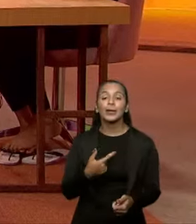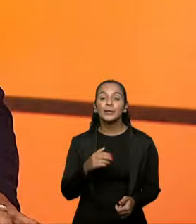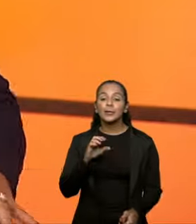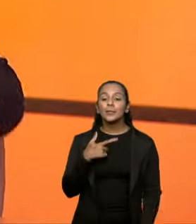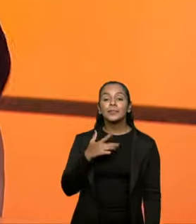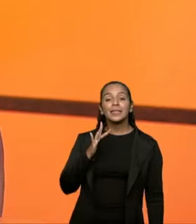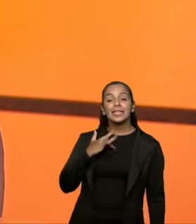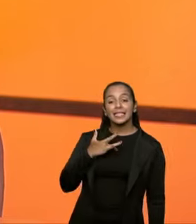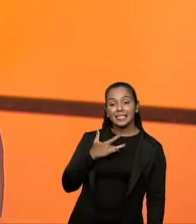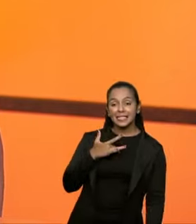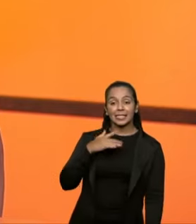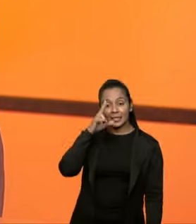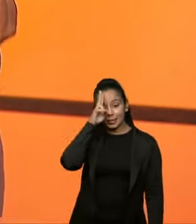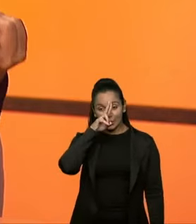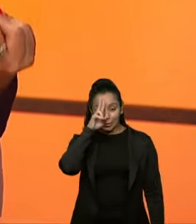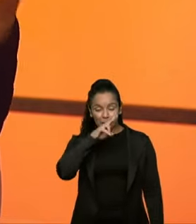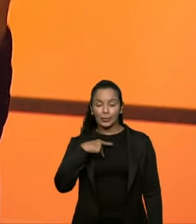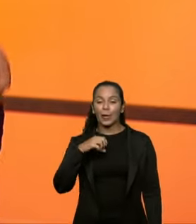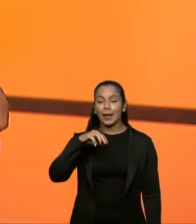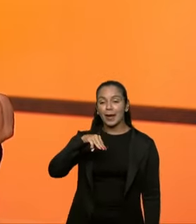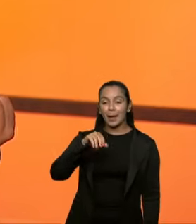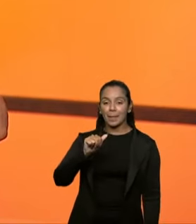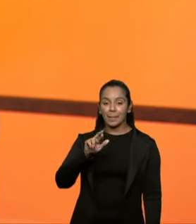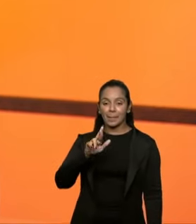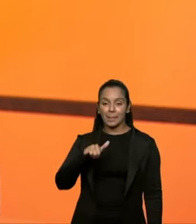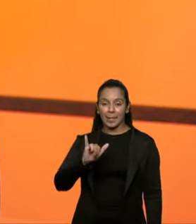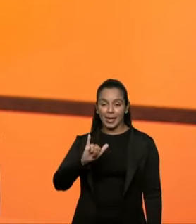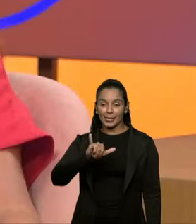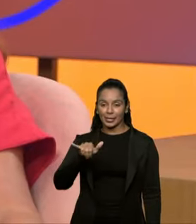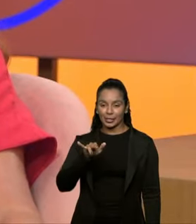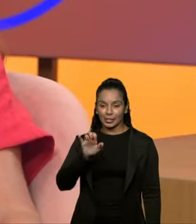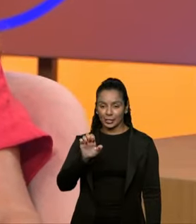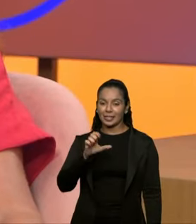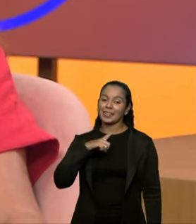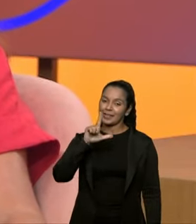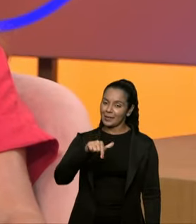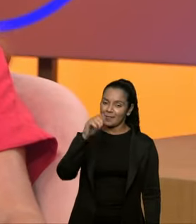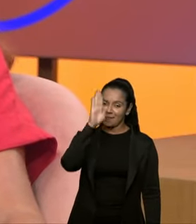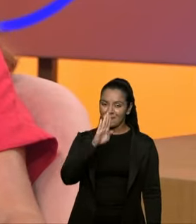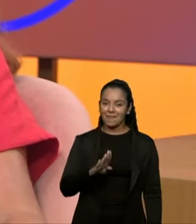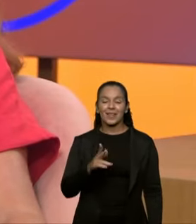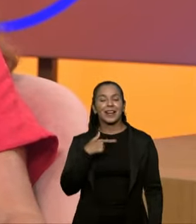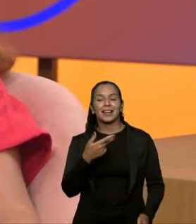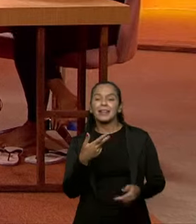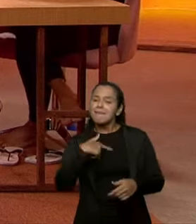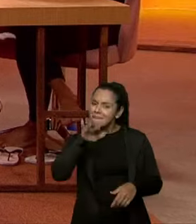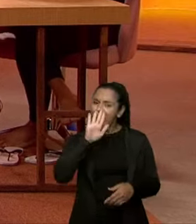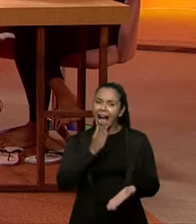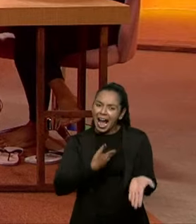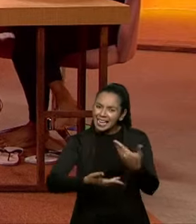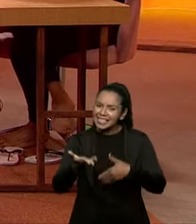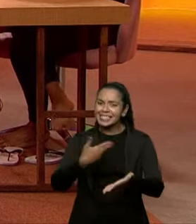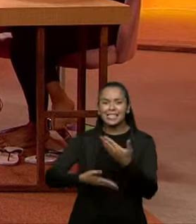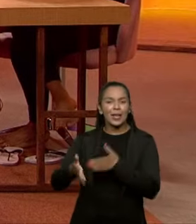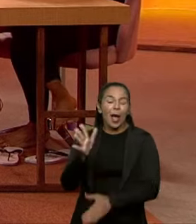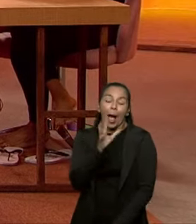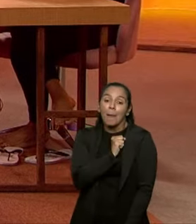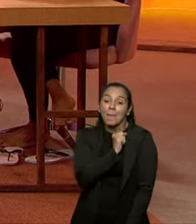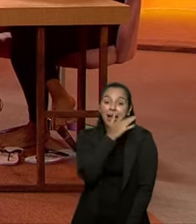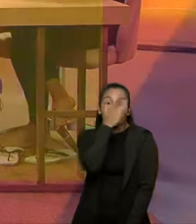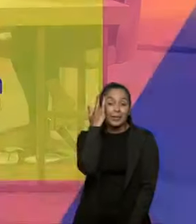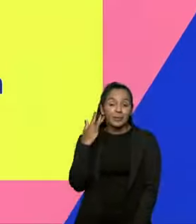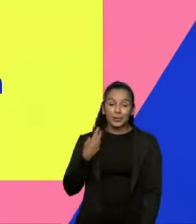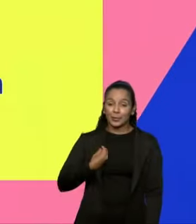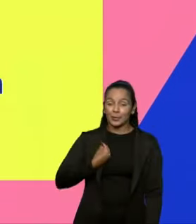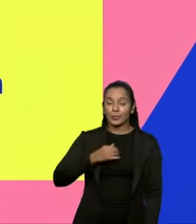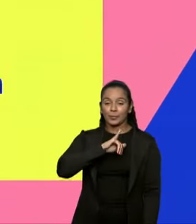da história de Mary James. Não, então o Brasil agora está do Brasil. Da verdade. Eles têm mais interatividade. Eu tô amando o povo participando. O do